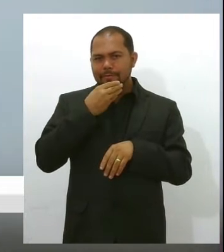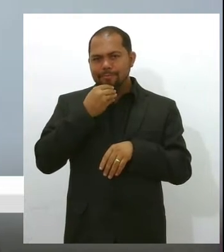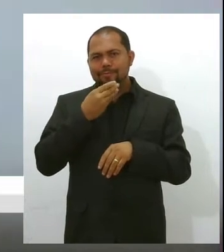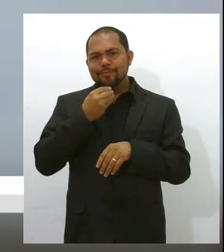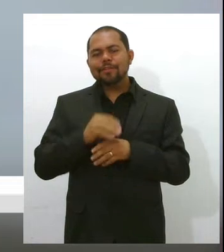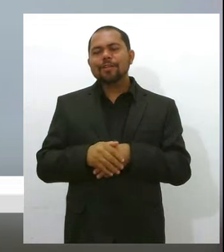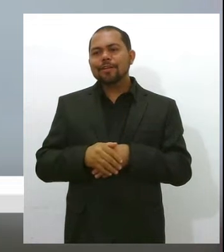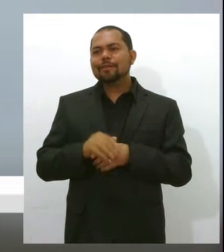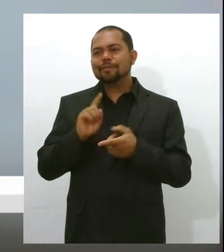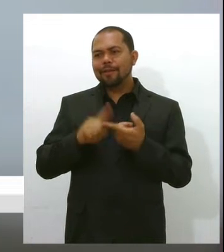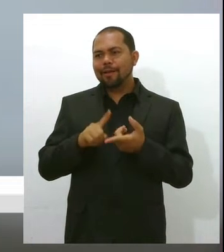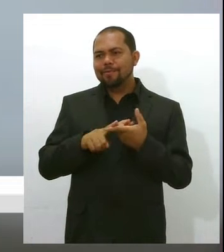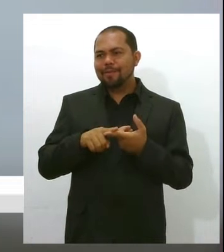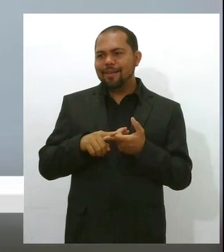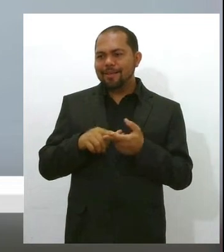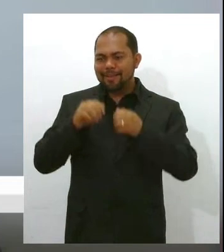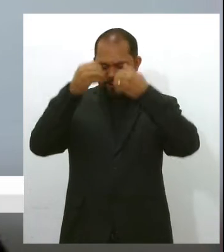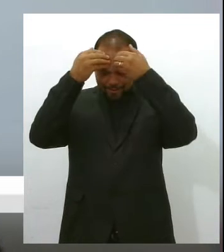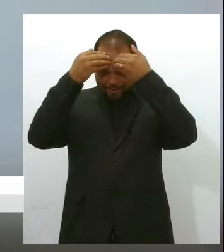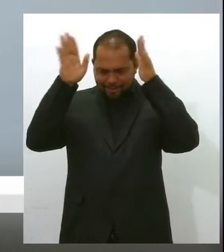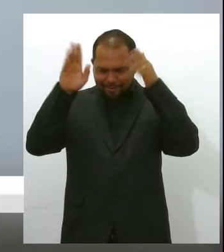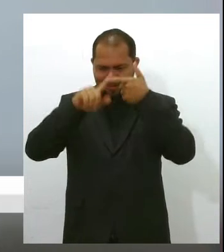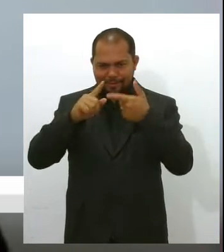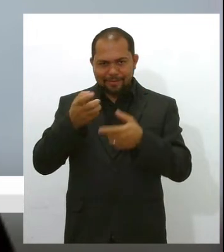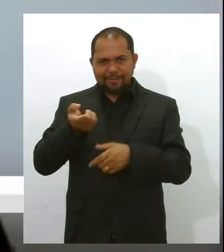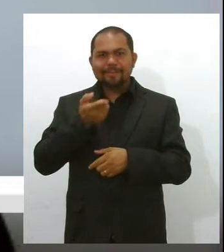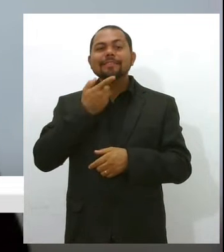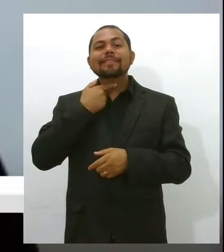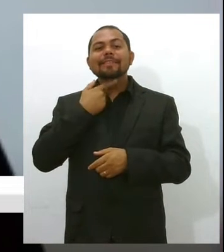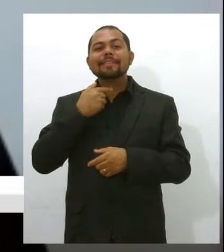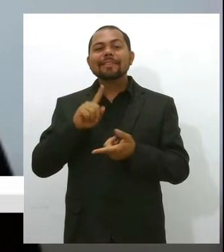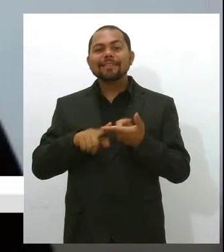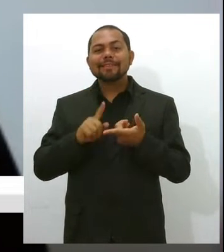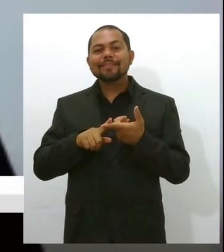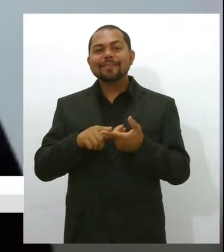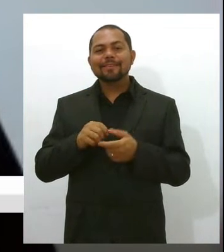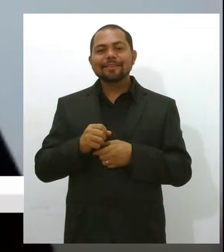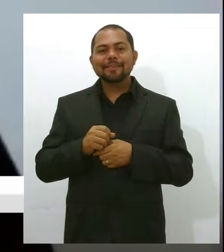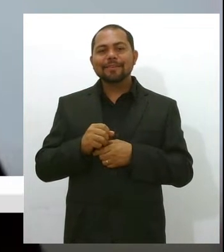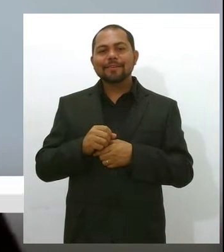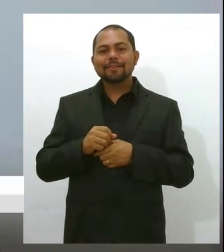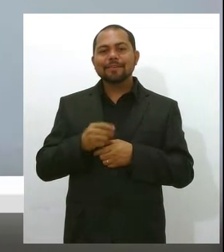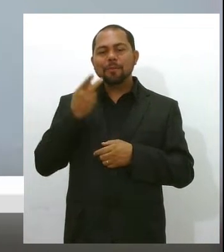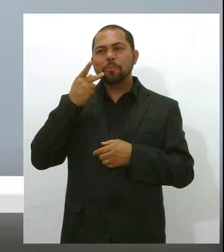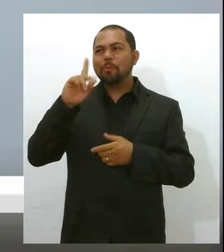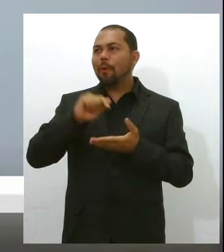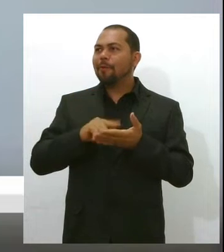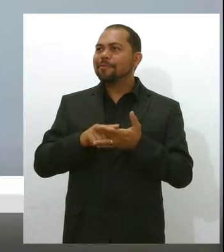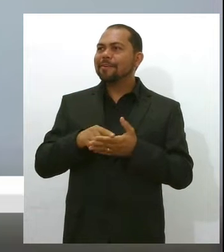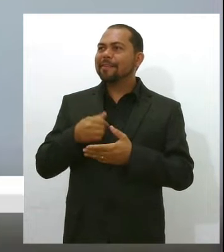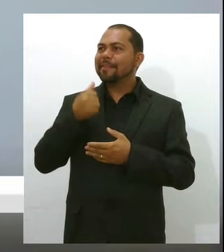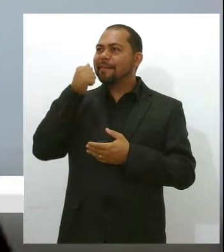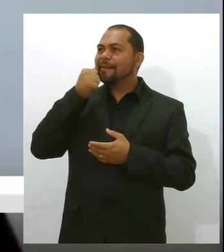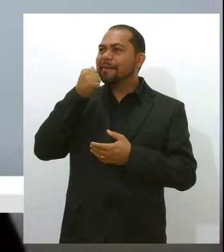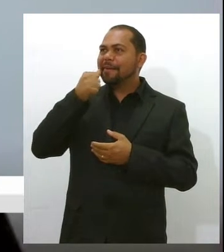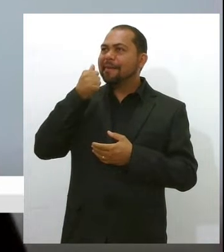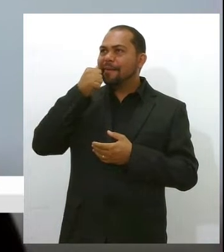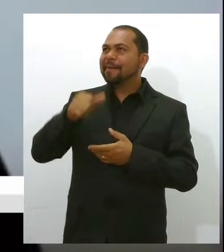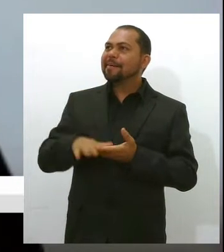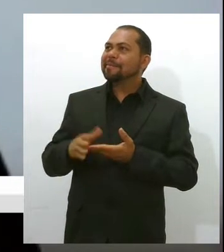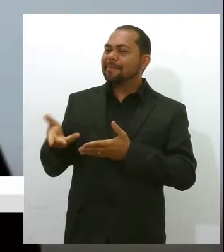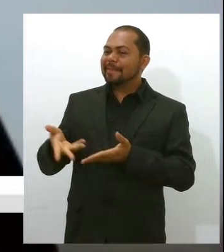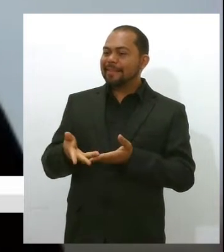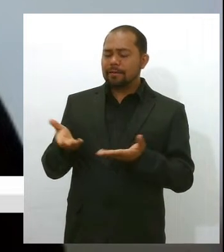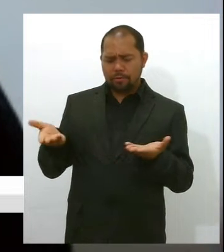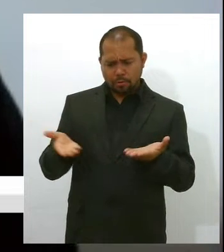eu tinha uma vontade, assim, de ter pai de menino. Eu falei, pô, eu vou ser pai de uma feminista massa. Mas hoje eu sou pai de um menino e que vai ser um menino que